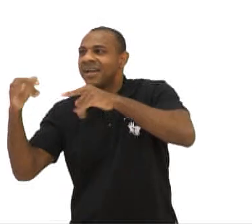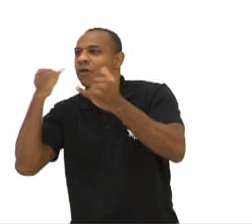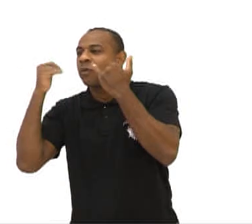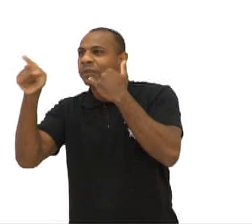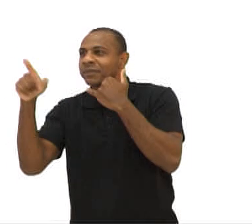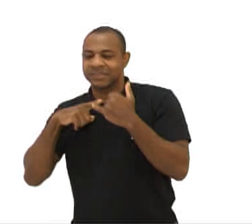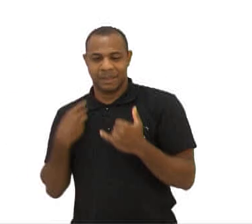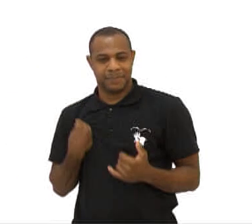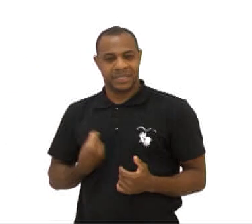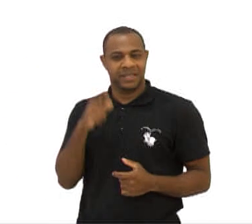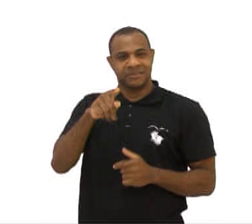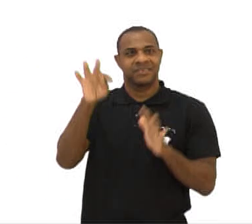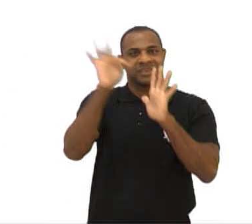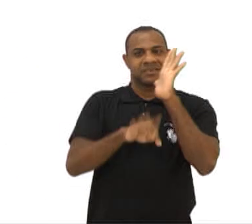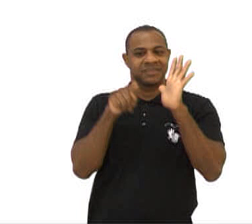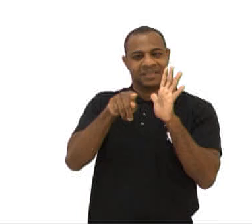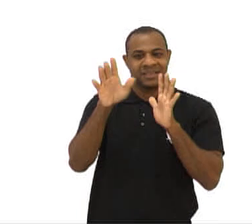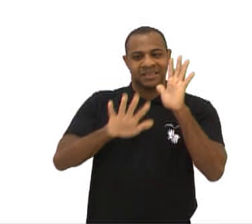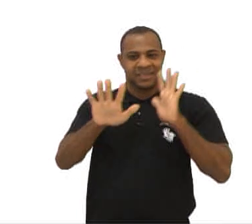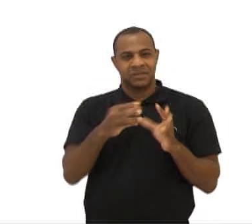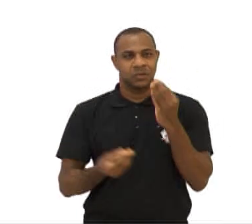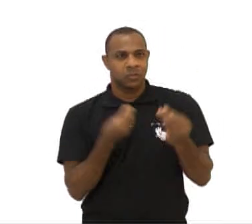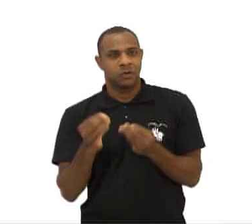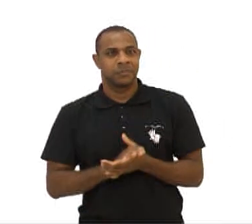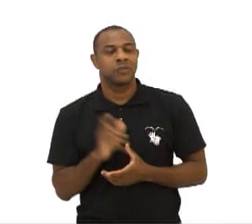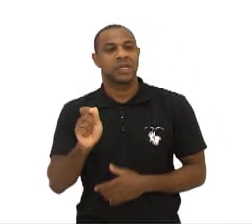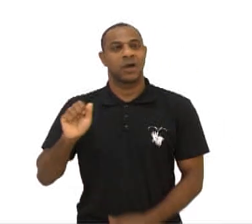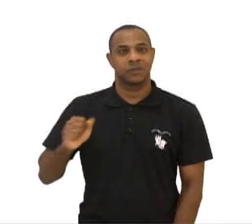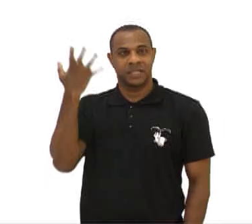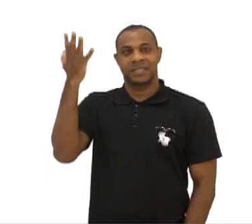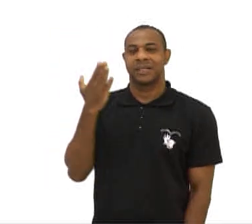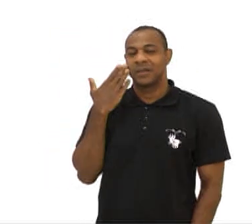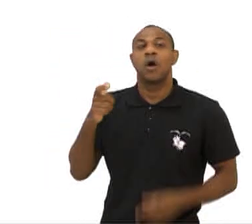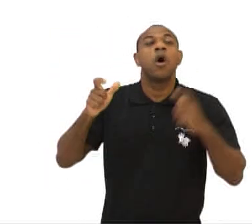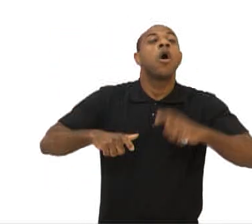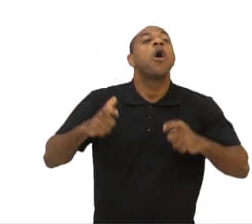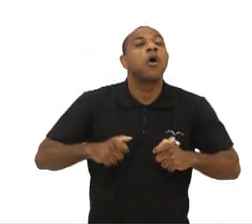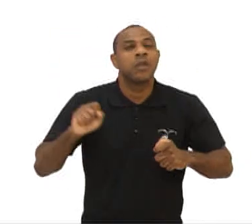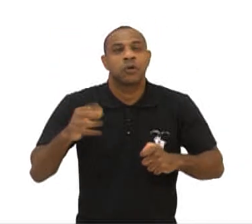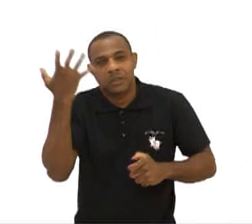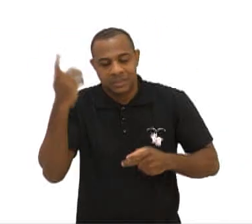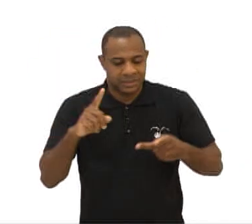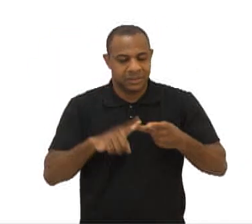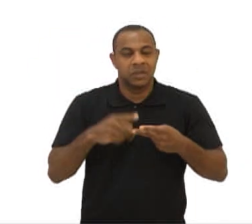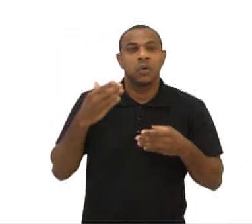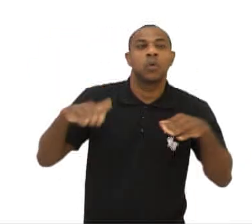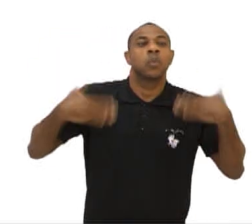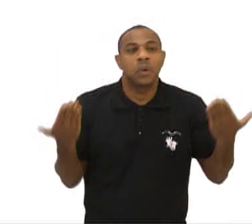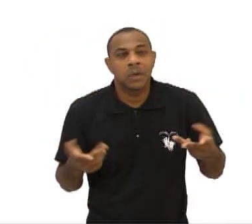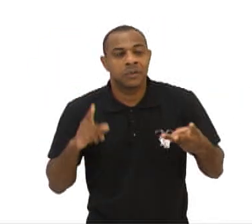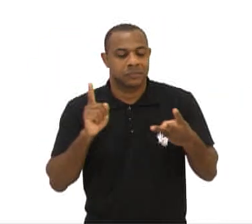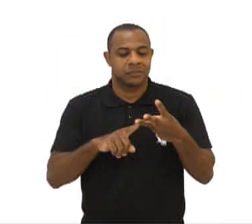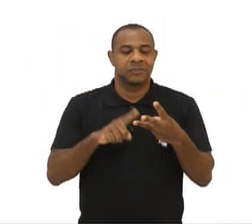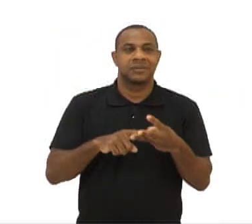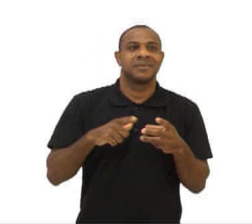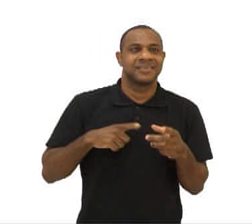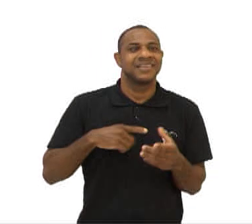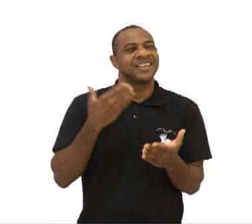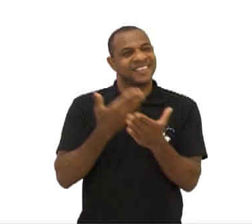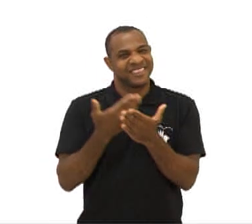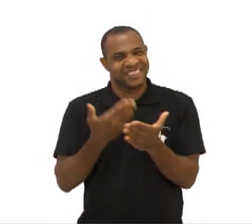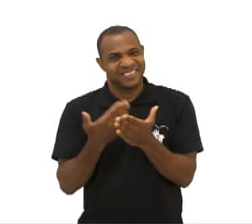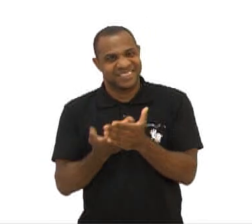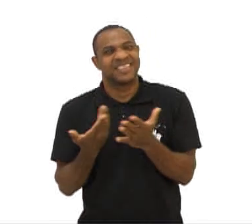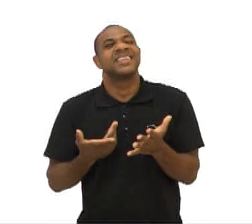Então, a gente tem ali o que aconteceu, né? São os tornados, né? Onde que aconteceu? A gente tem ali que foi feito um estudo na Universidade Estadual